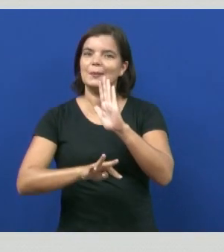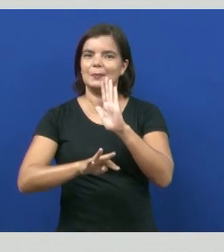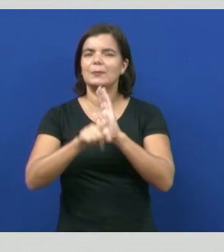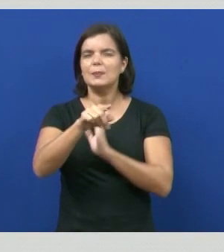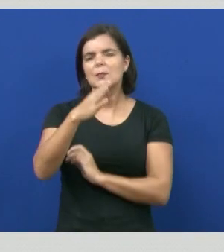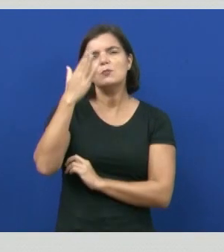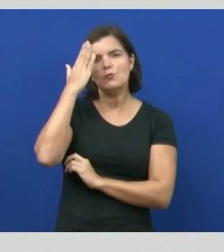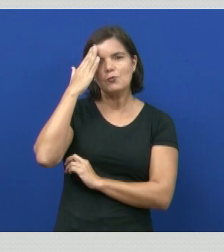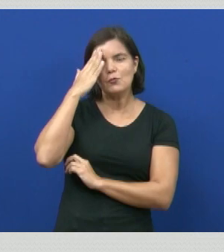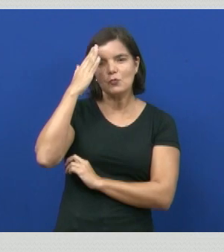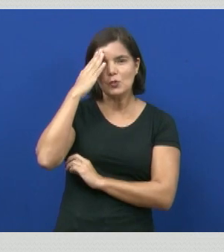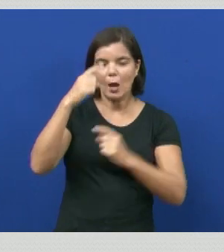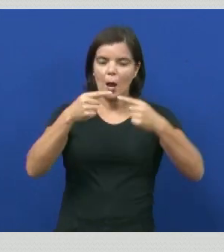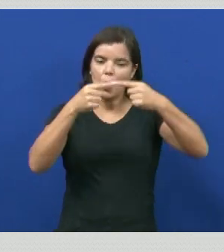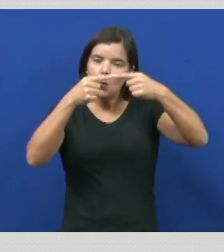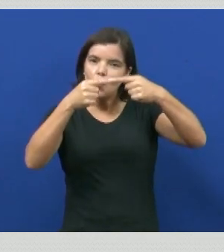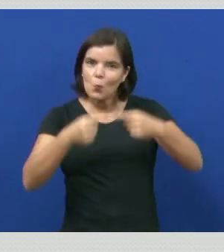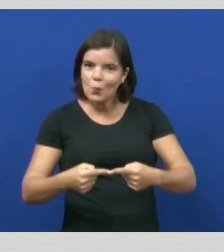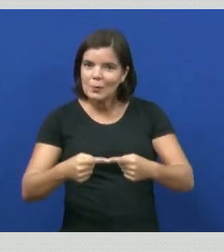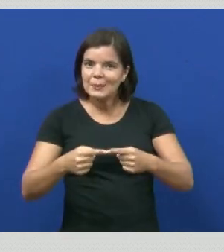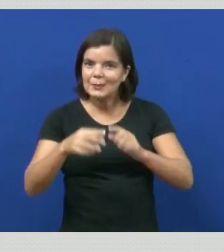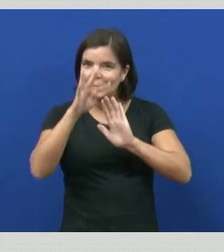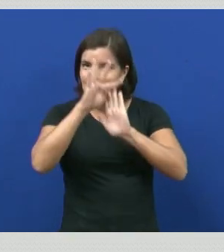Você já ouviu falar em coesão textual?